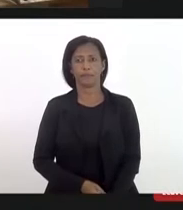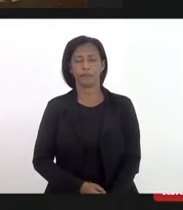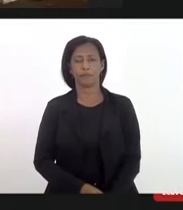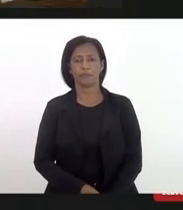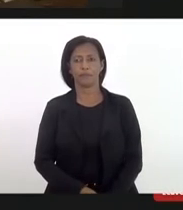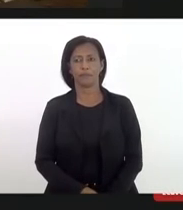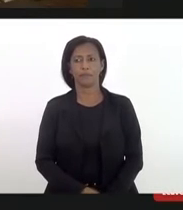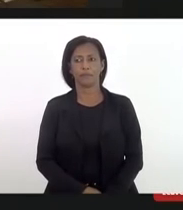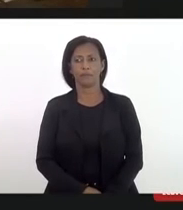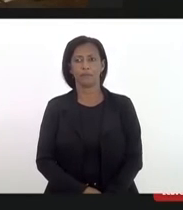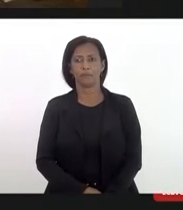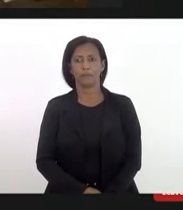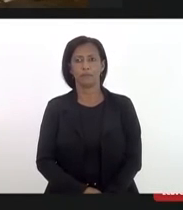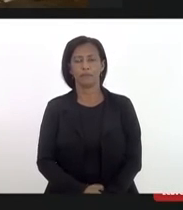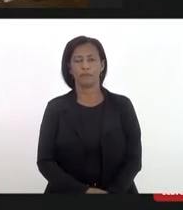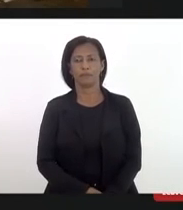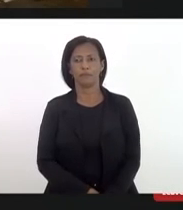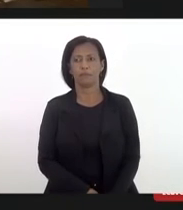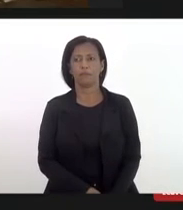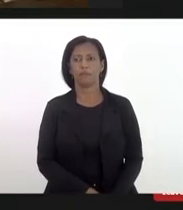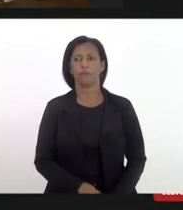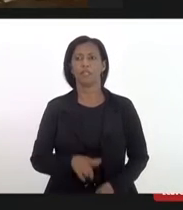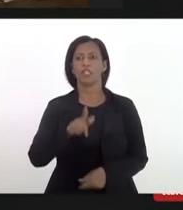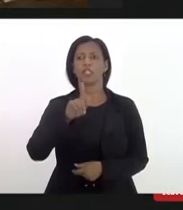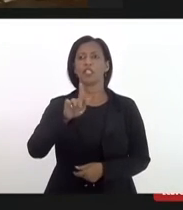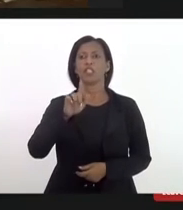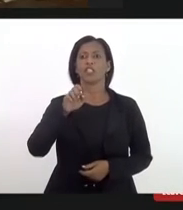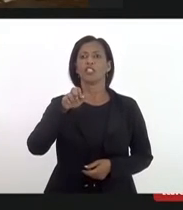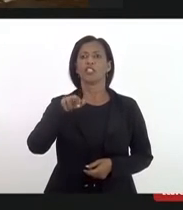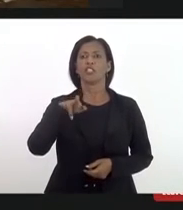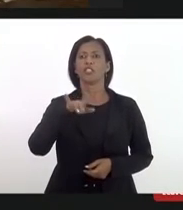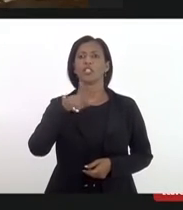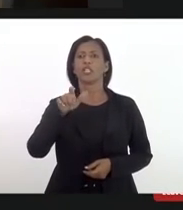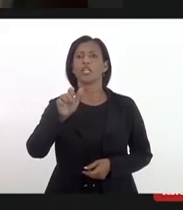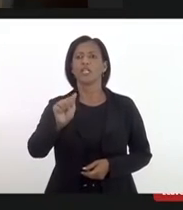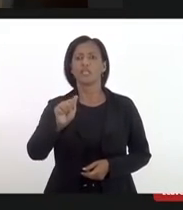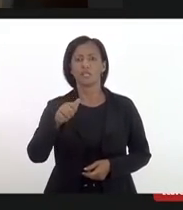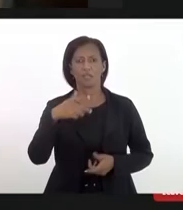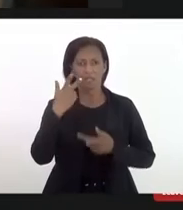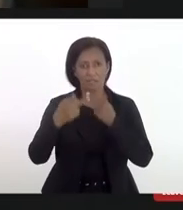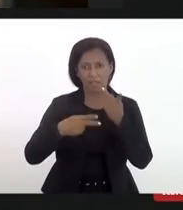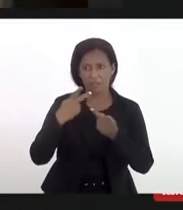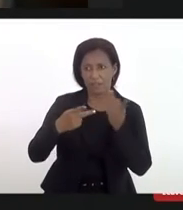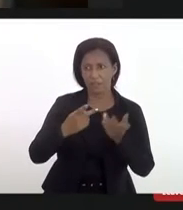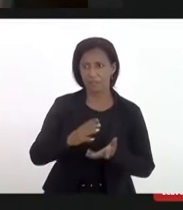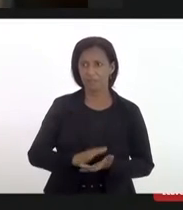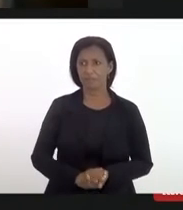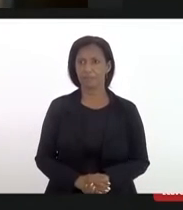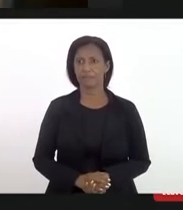Jorge Calfo, também representante da Generza, você quer dar uma palavra?